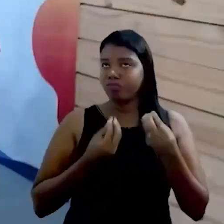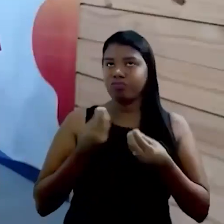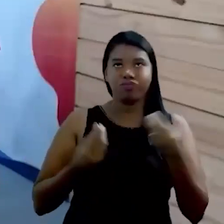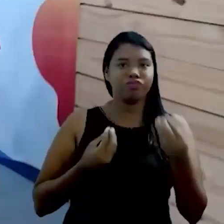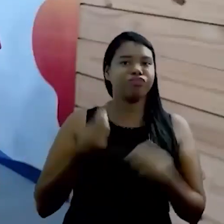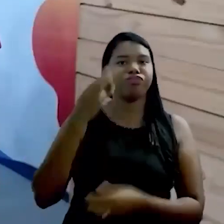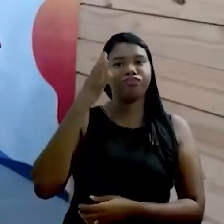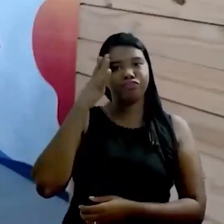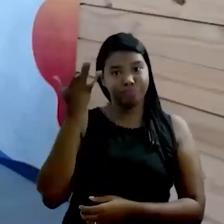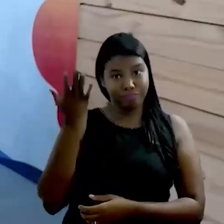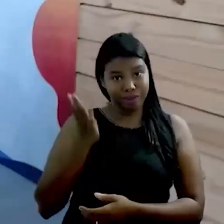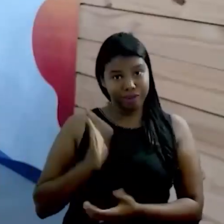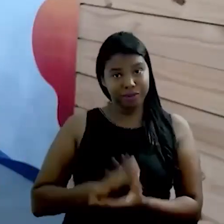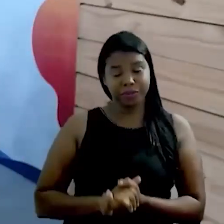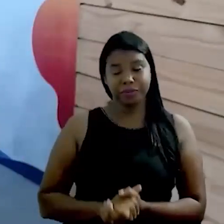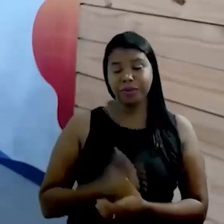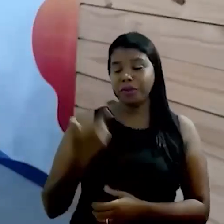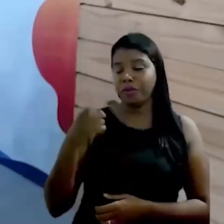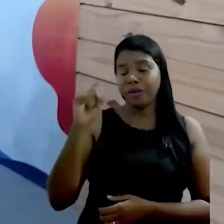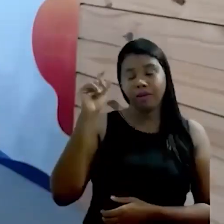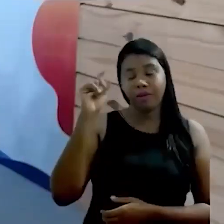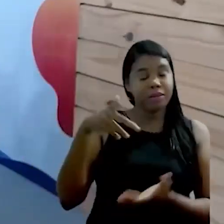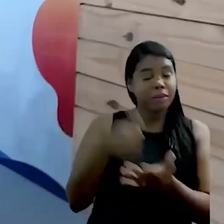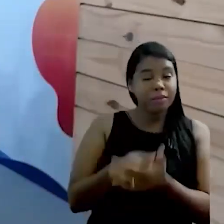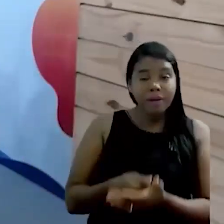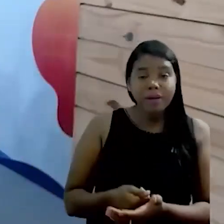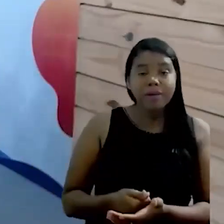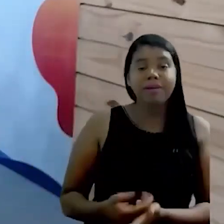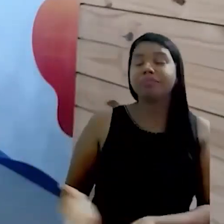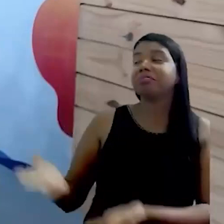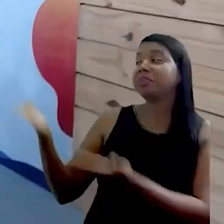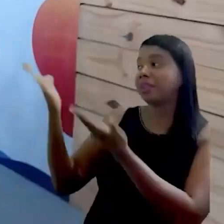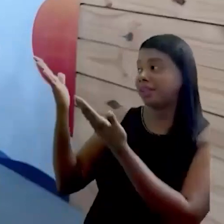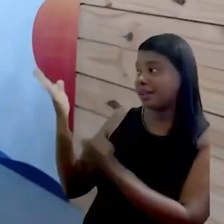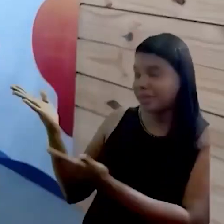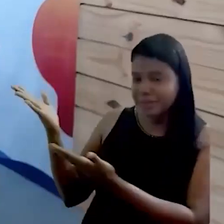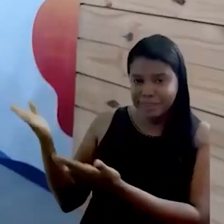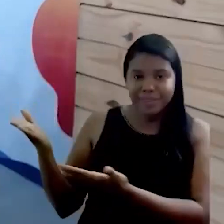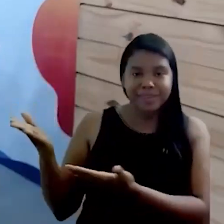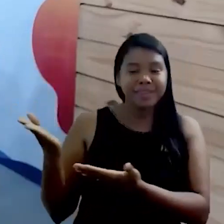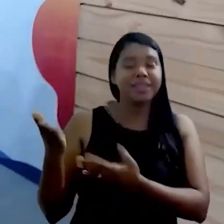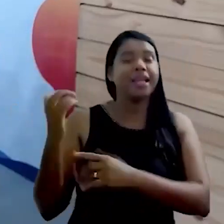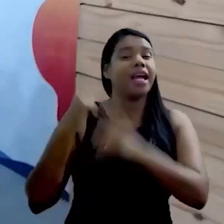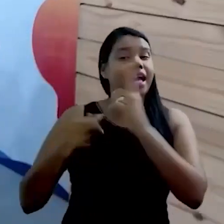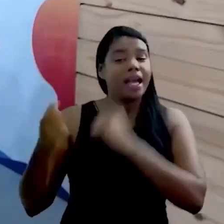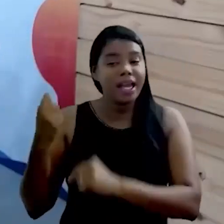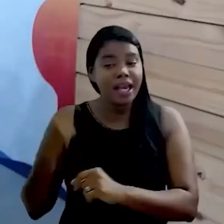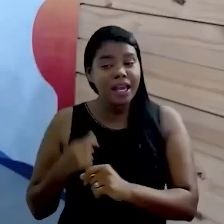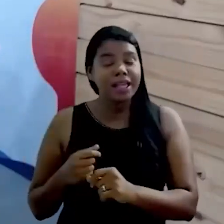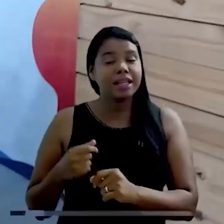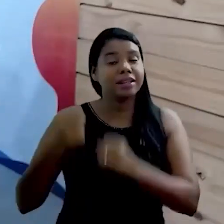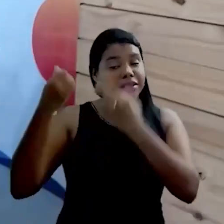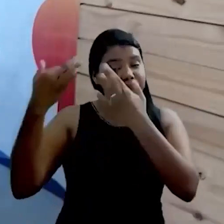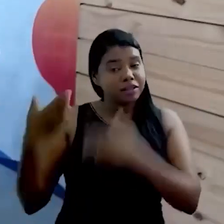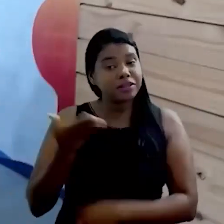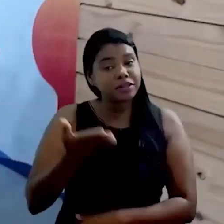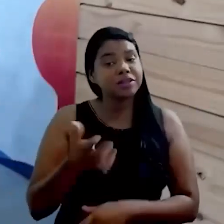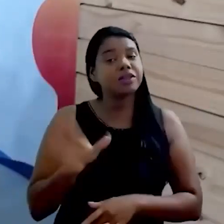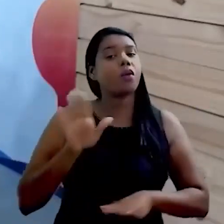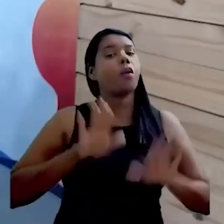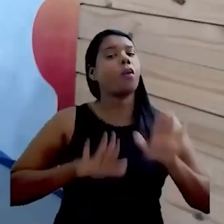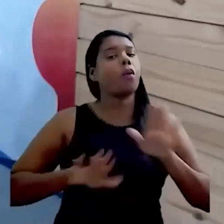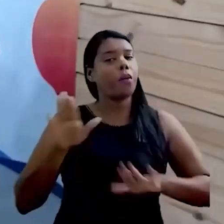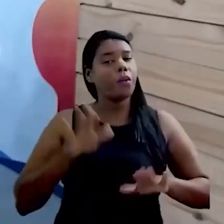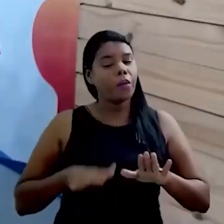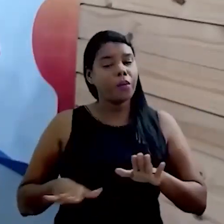vira uma bola de neve. Aí tá aqui a consultora em negócios e finanças, né? Pra já dar o alerta. Que cuidado, parcelar